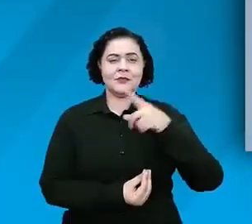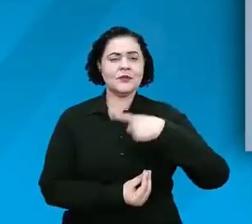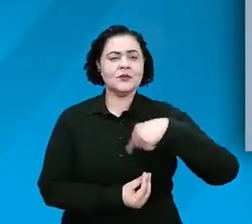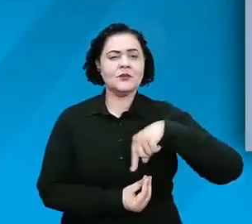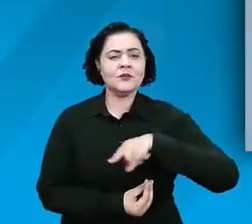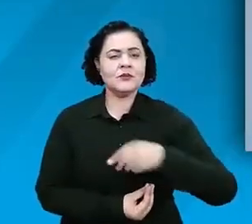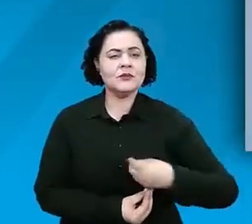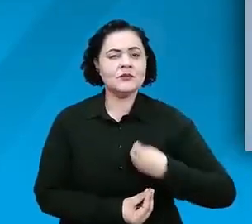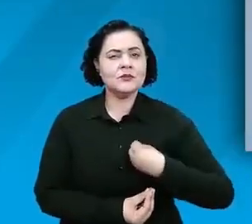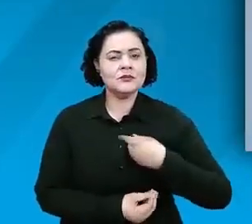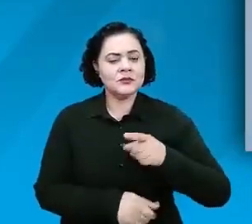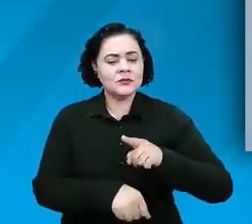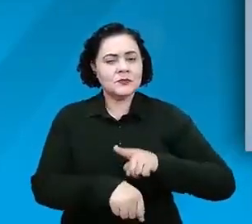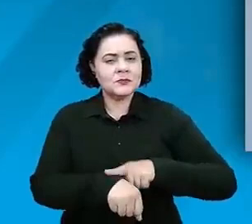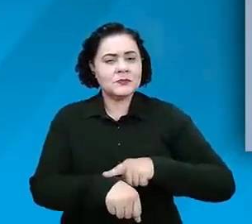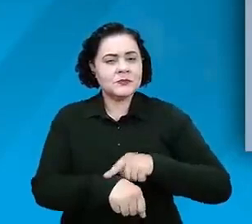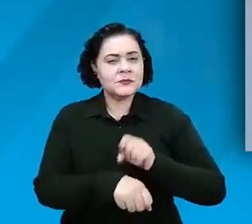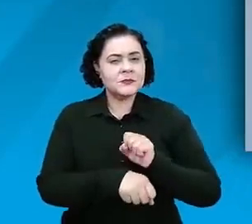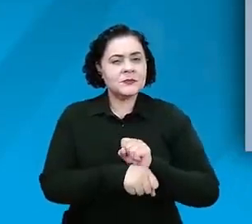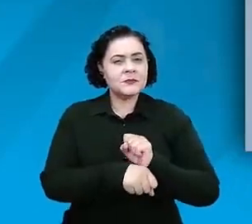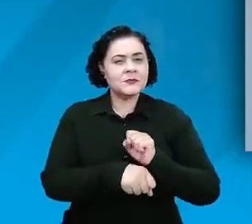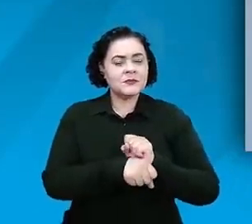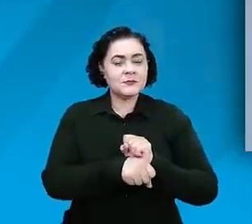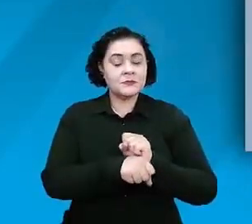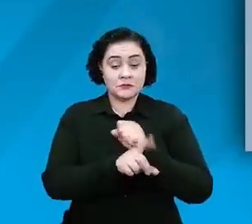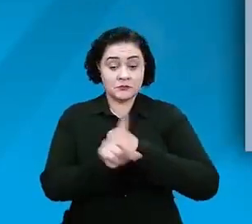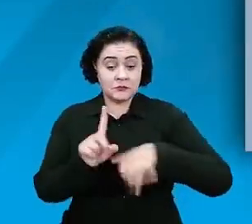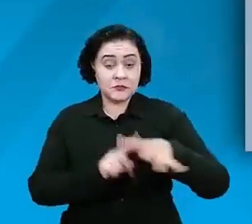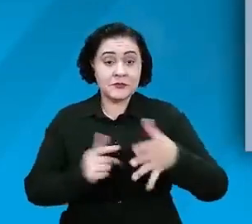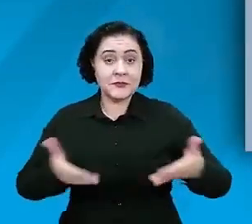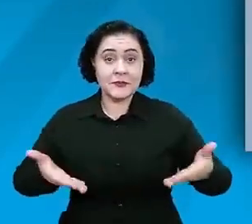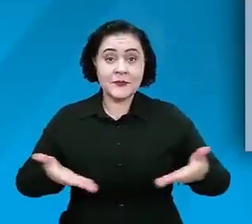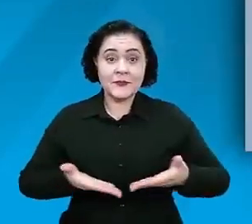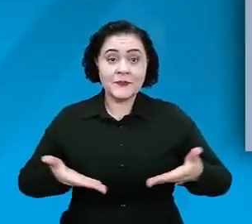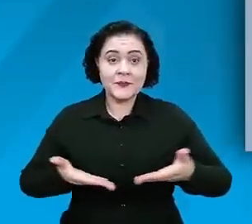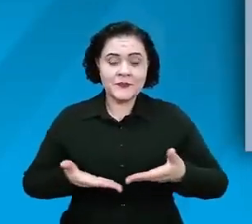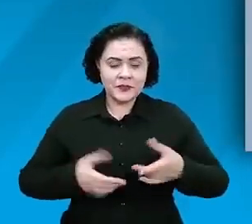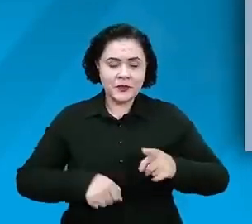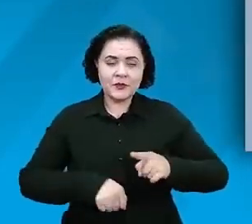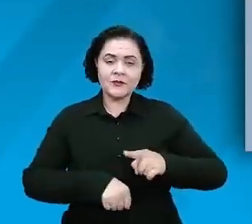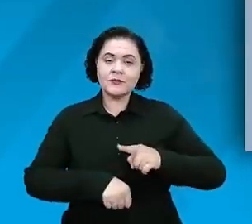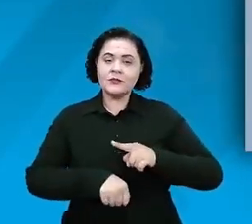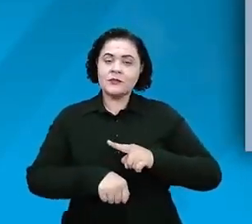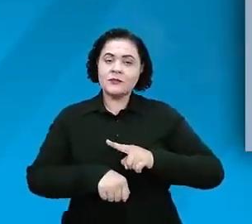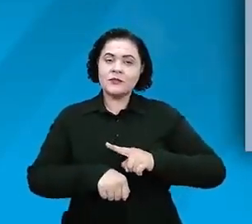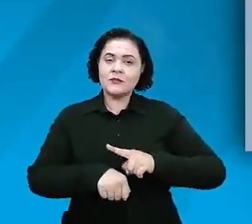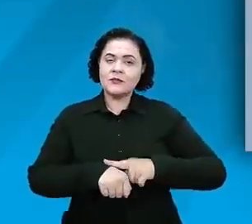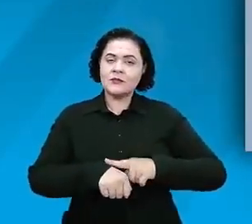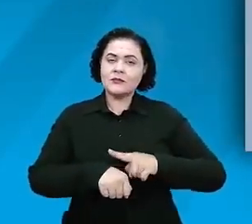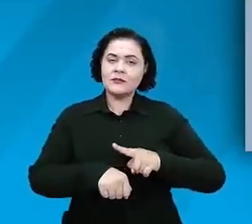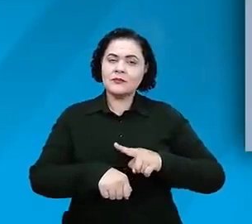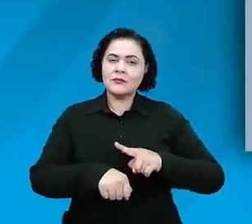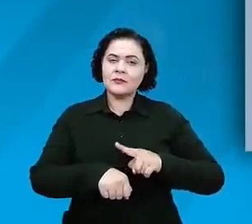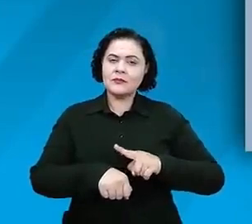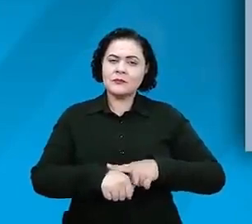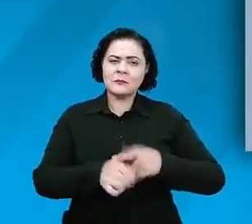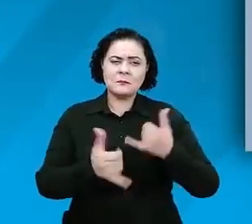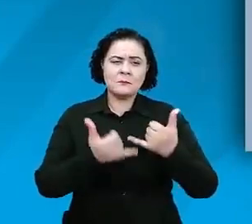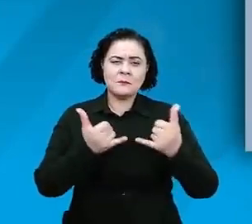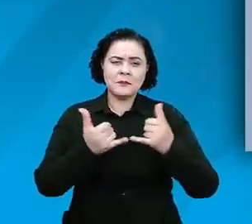estamos experimentando na nossa sociedade presente um período profundamente